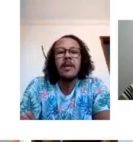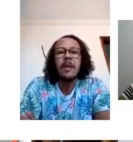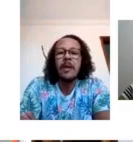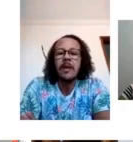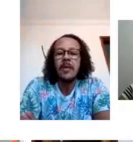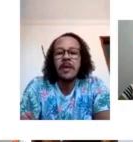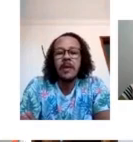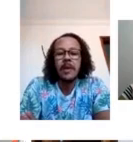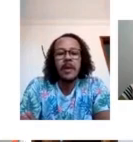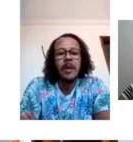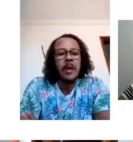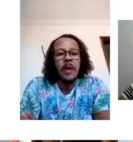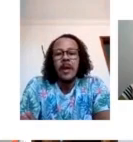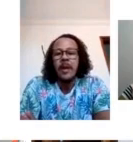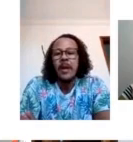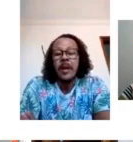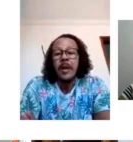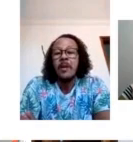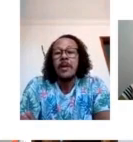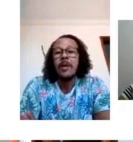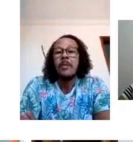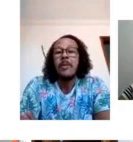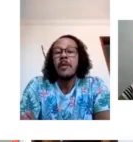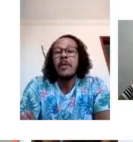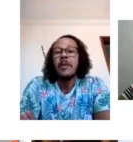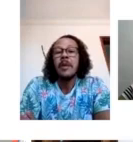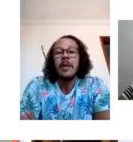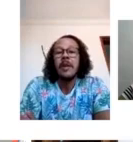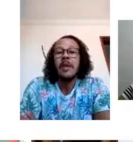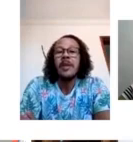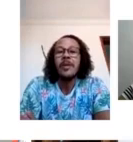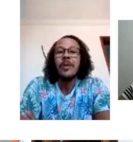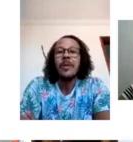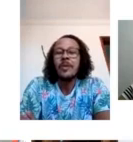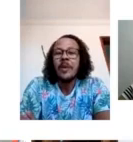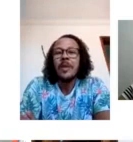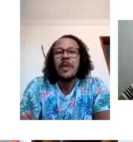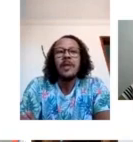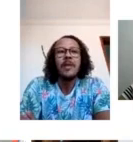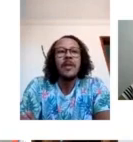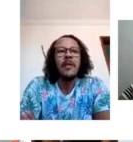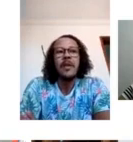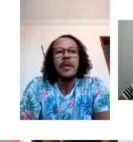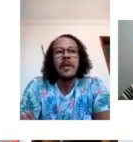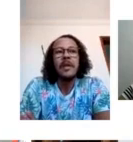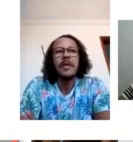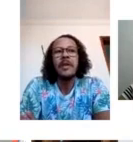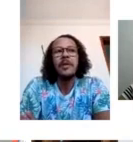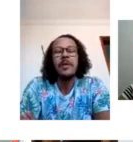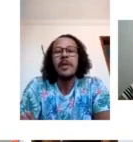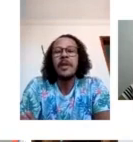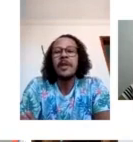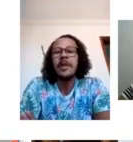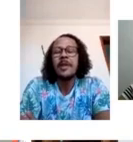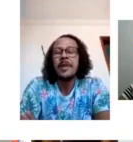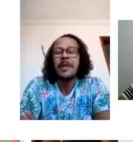sem aula. Eu tentei fazer umas aulas por minha conta e risco no Meet e oferecer,